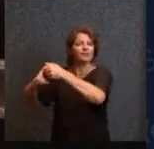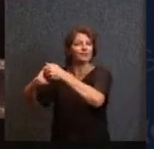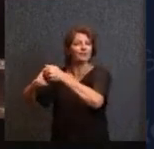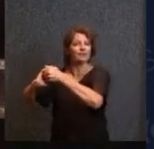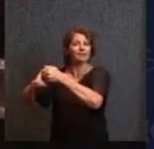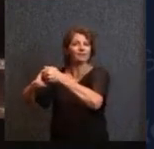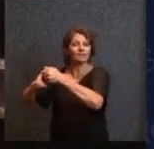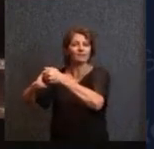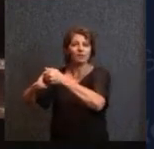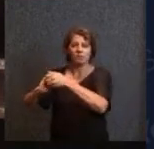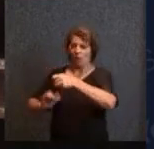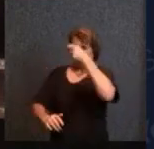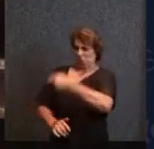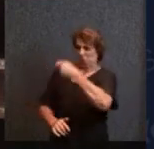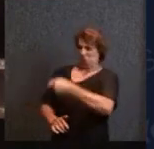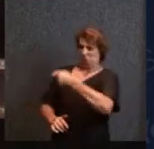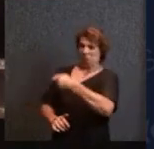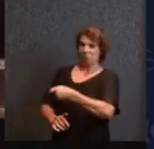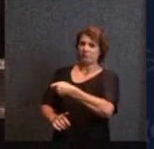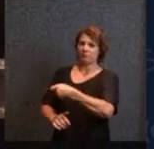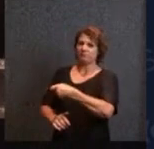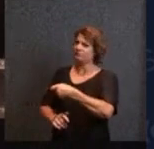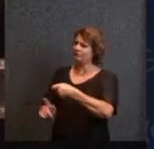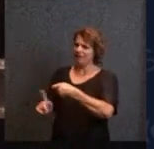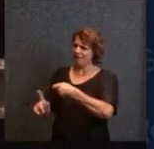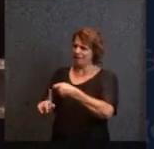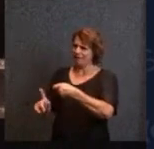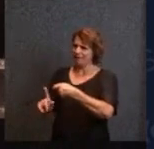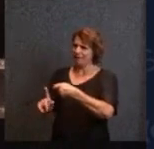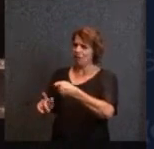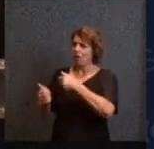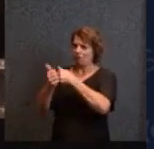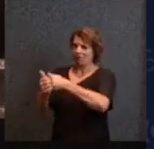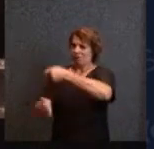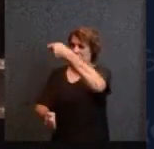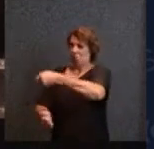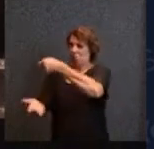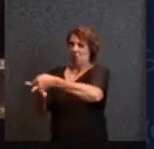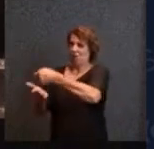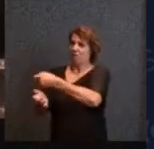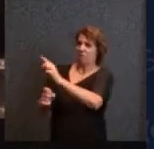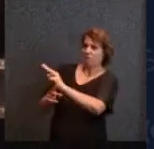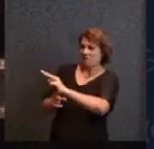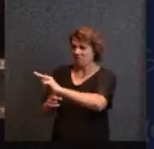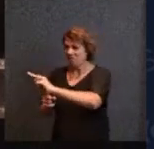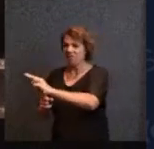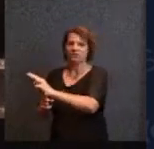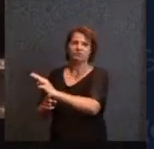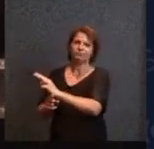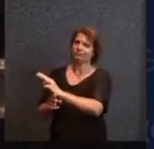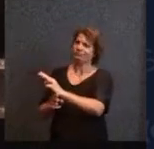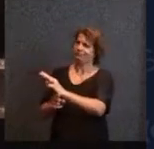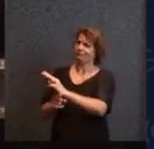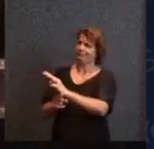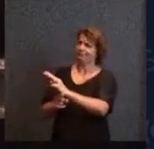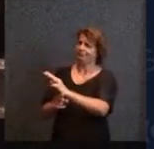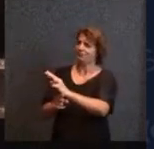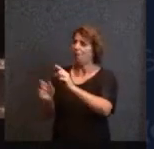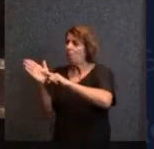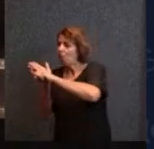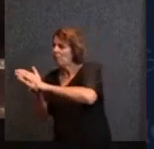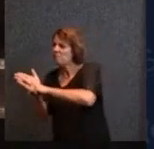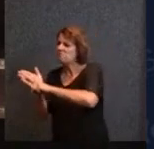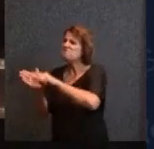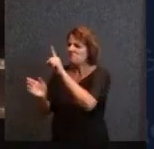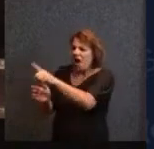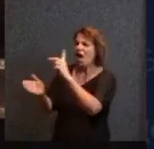Nem carrasco, aquele acompanhamento que é fiscalizador, que é para apontar defeitos,